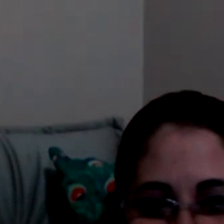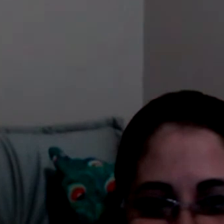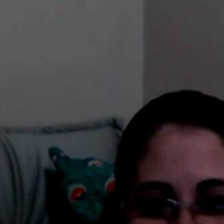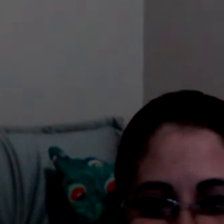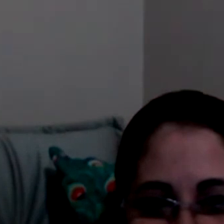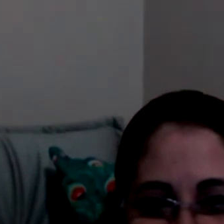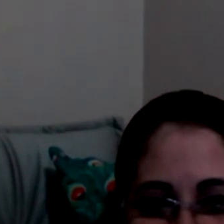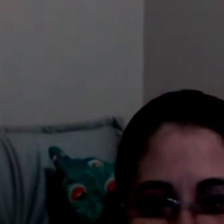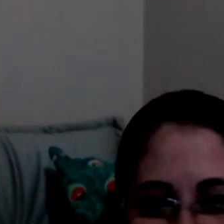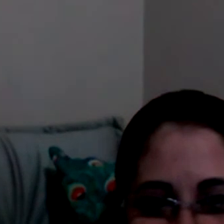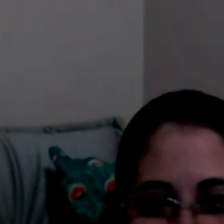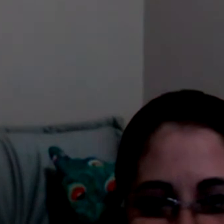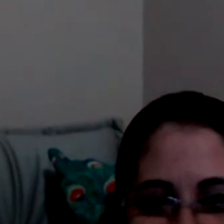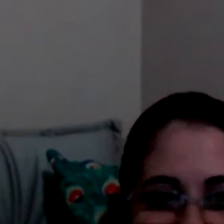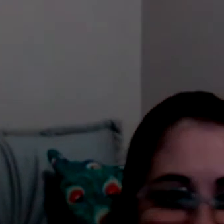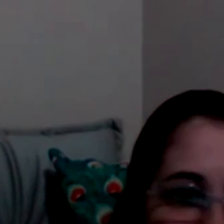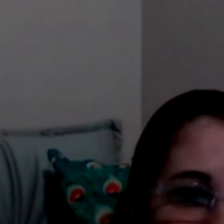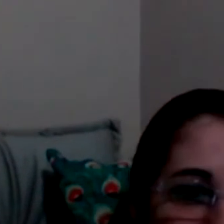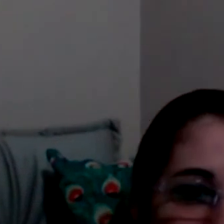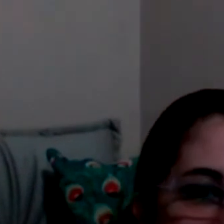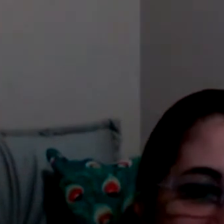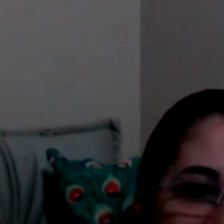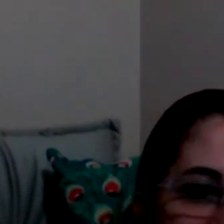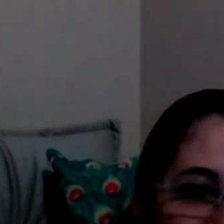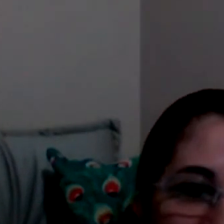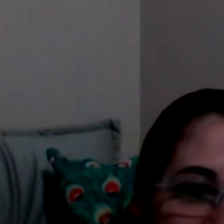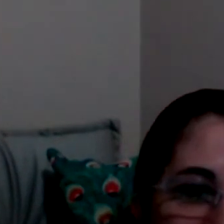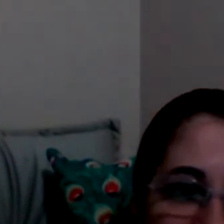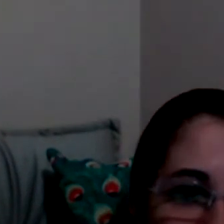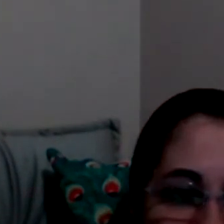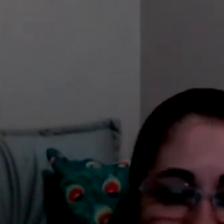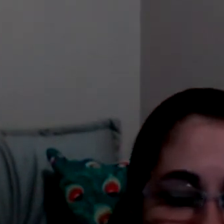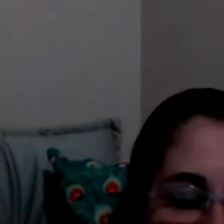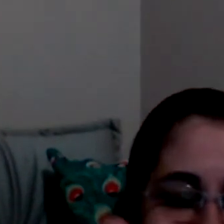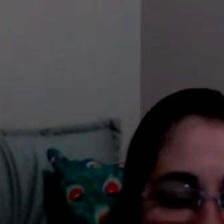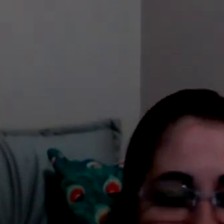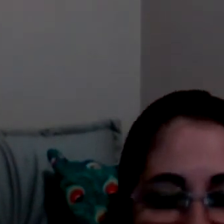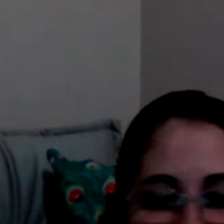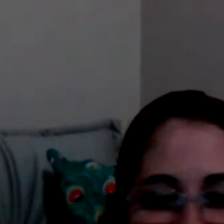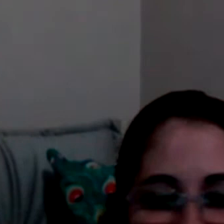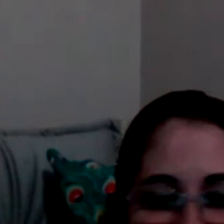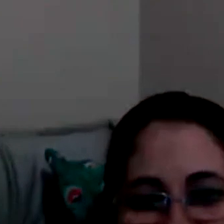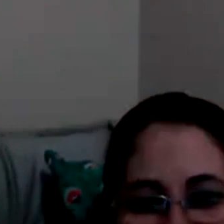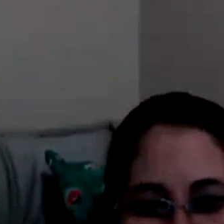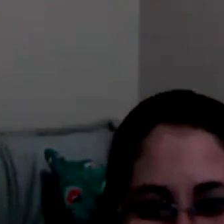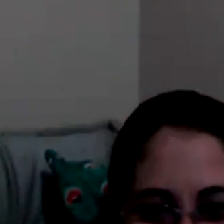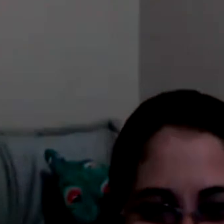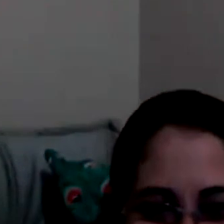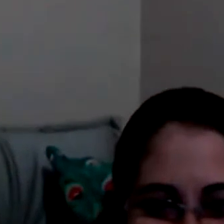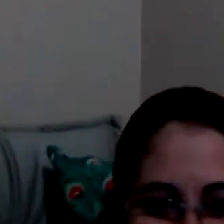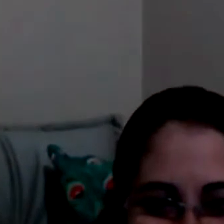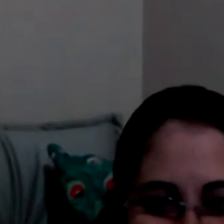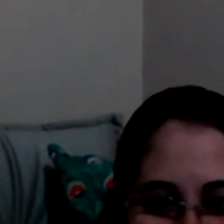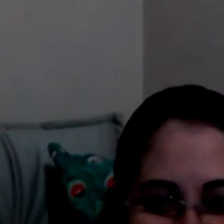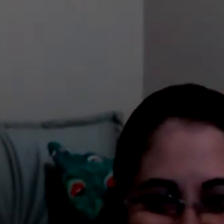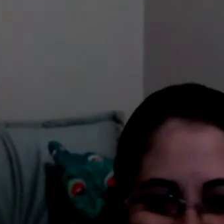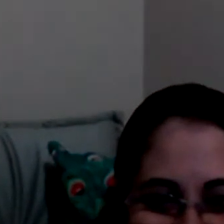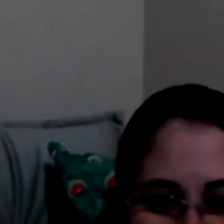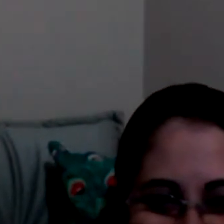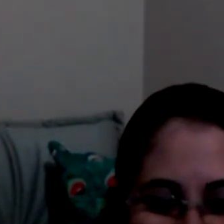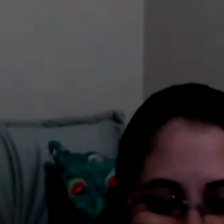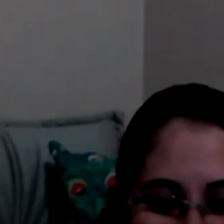Country, né? Vou ver se arrumo um chapéu. Até esse boné aí já tá no estilo. Não esquenta! Não esquenta